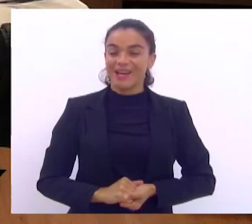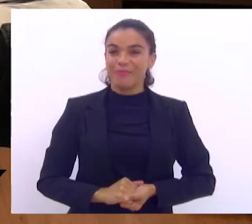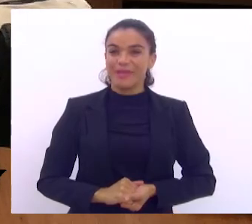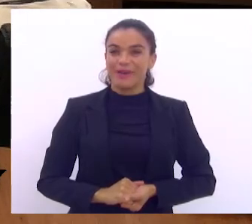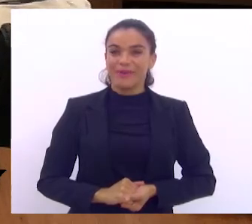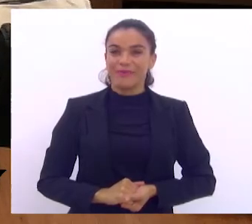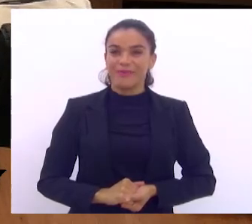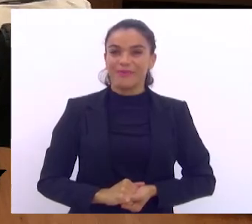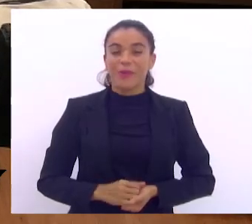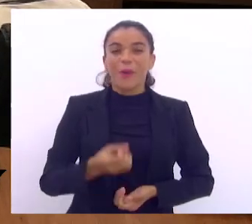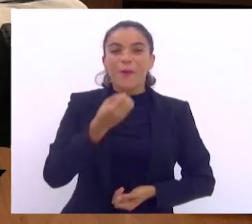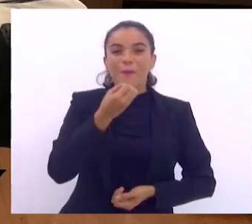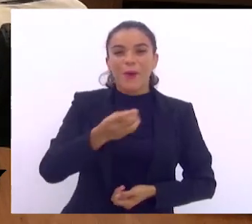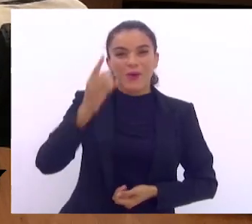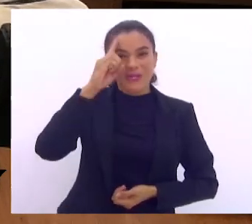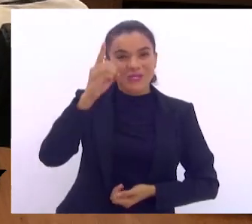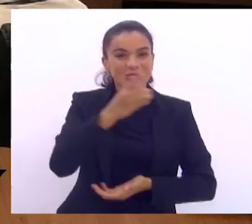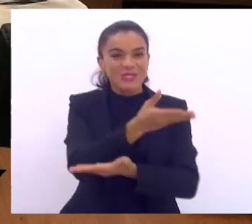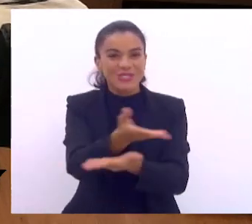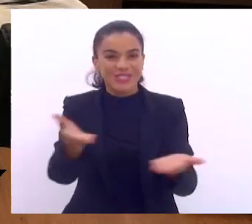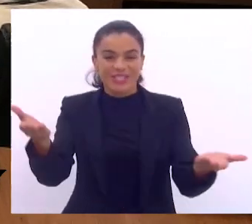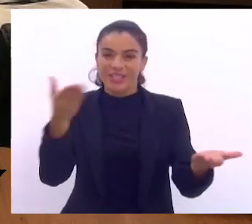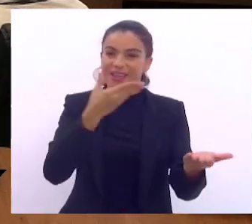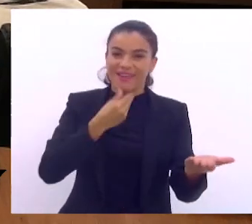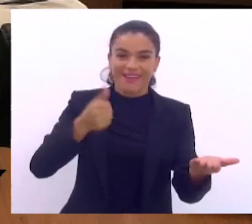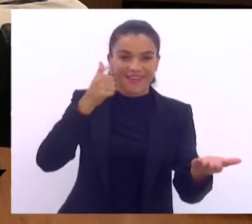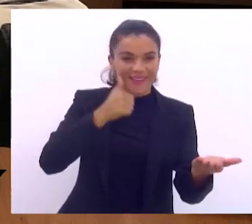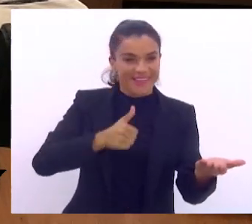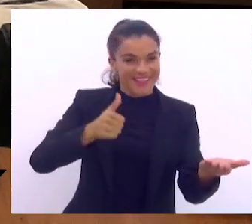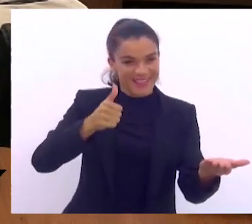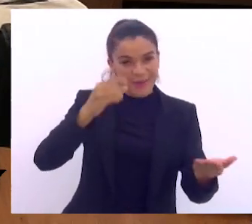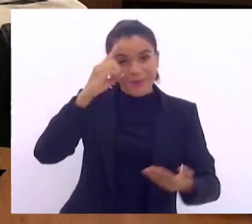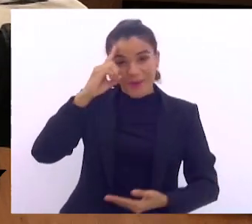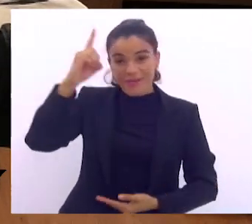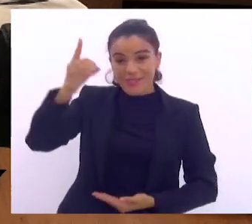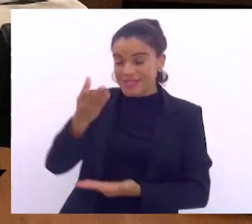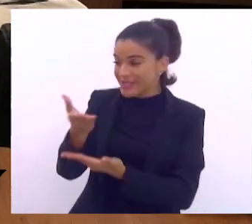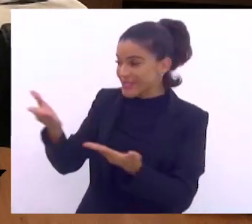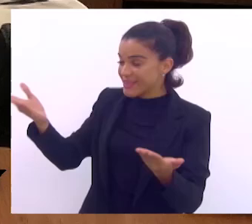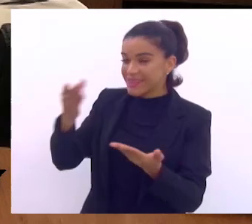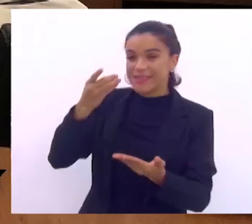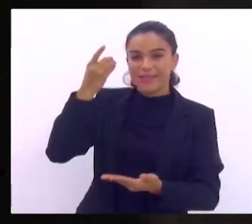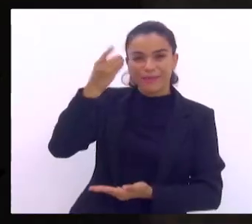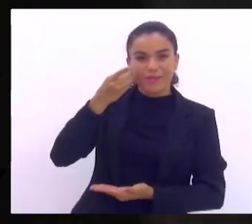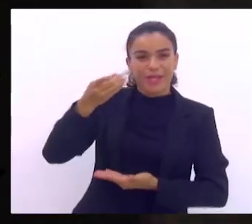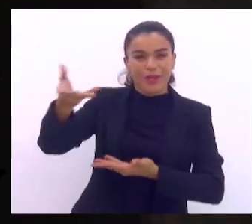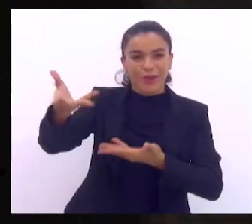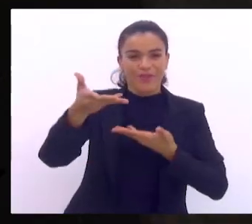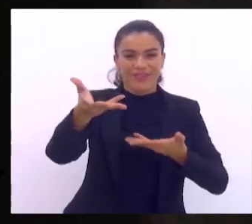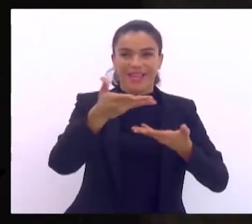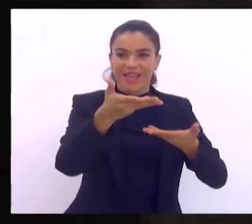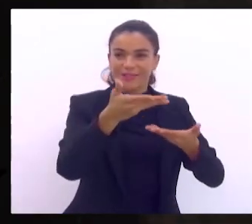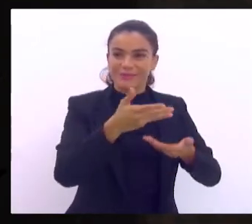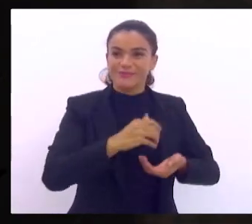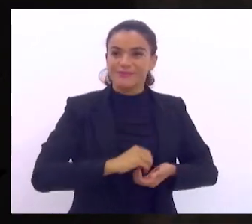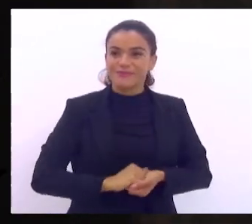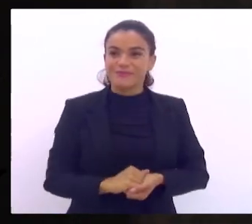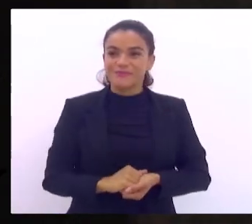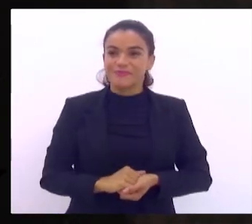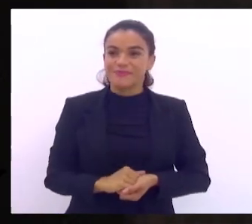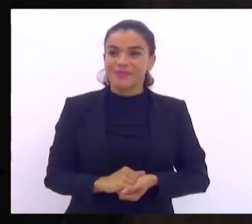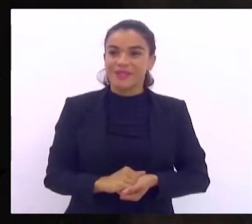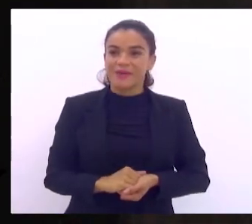Bom, tenho 3 minutos, então, rapidinho. Bom dia, mesa. Aqui um cumprimento a todos vocês aqui,